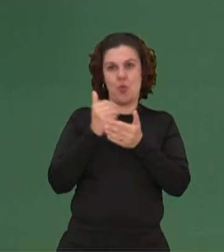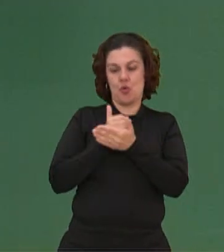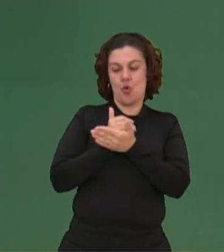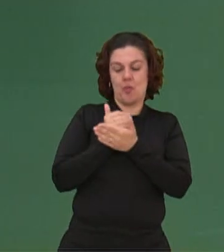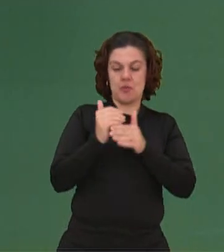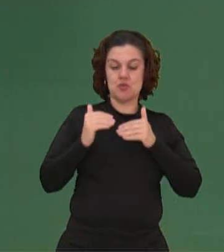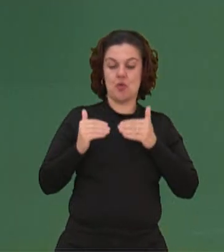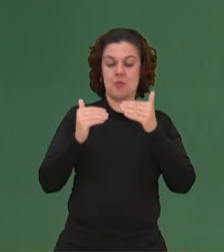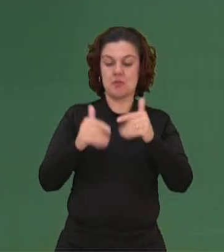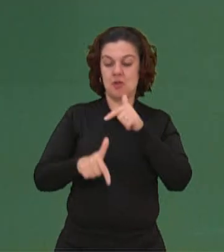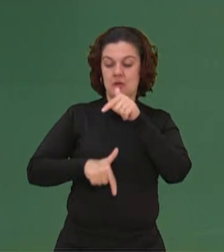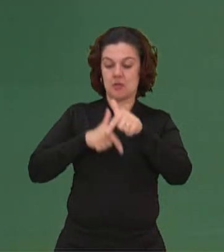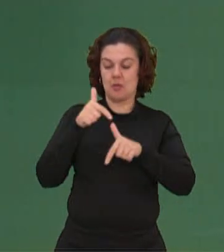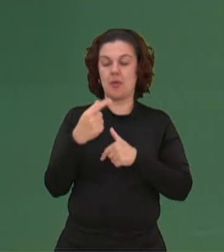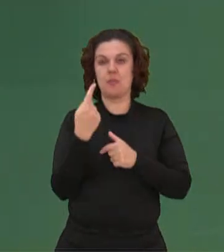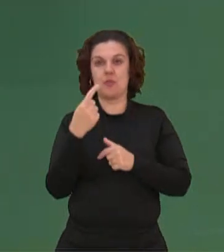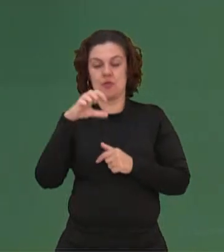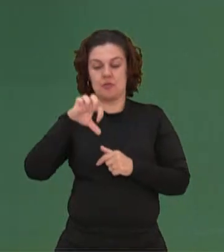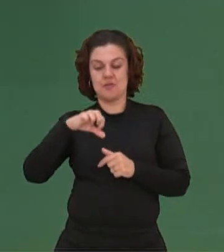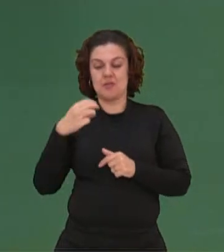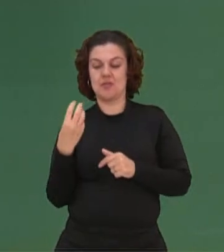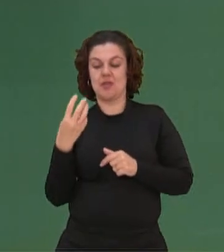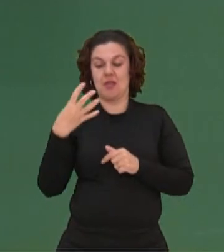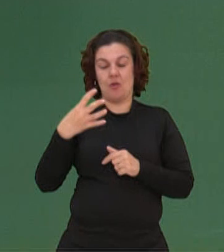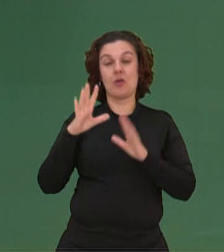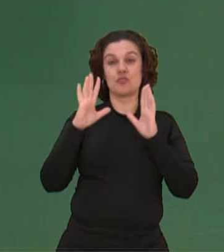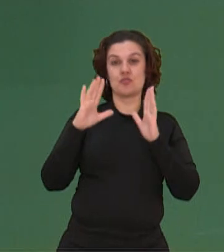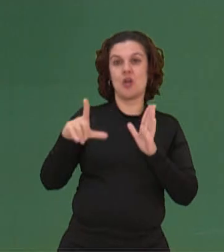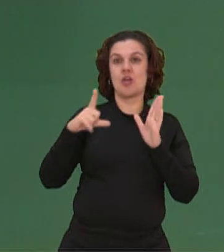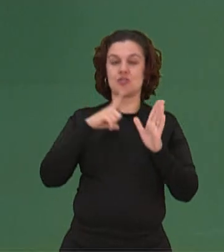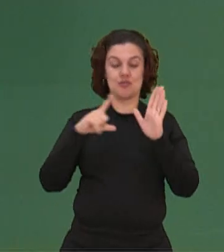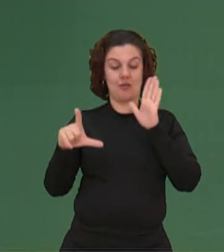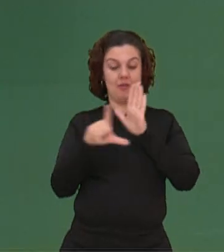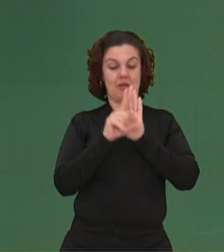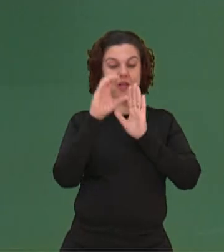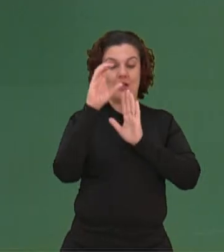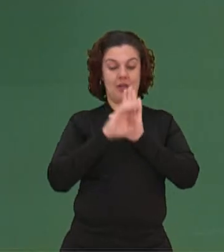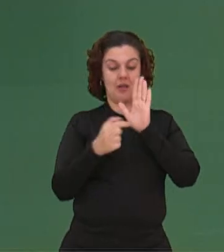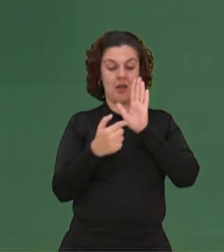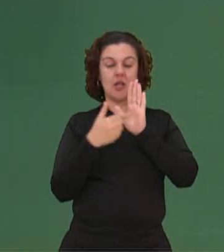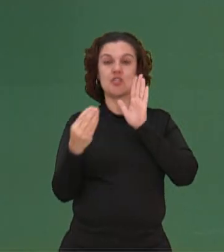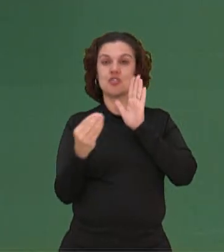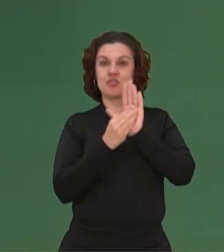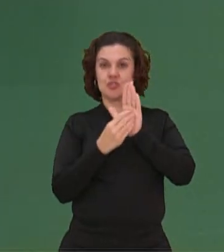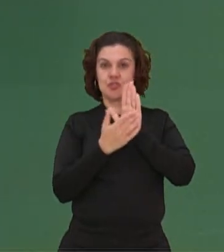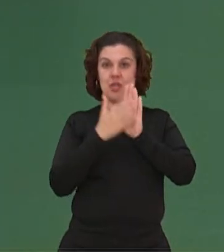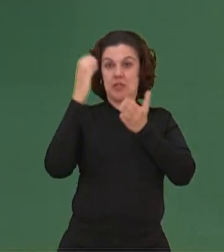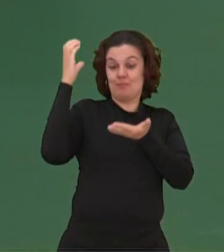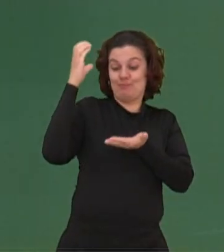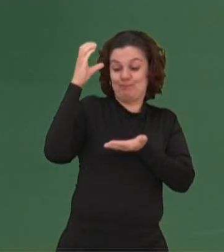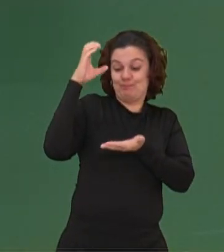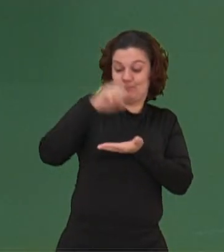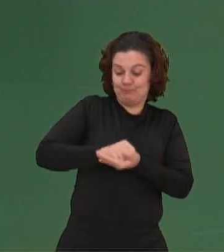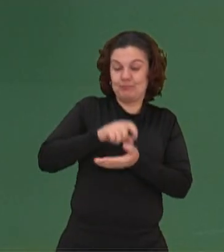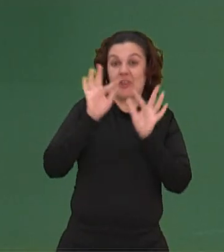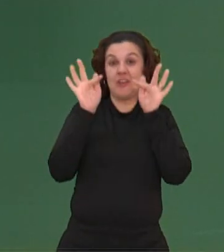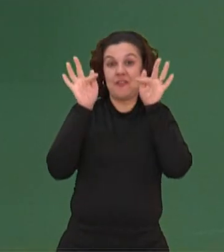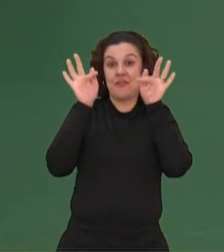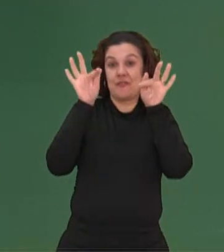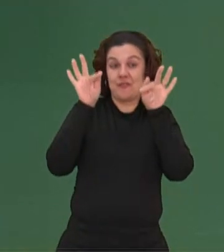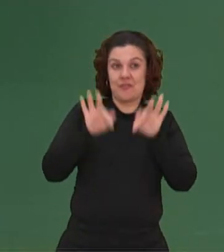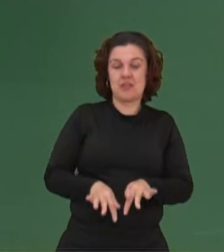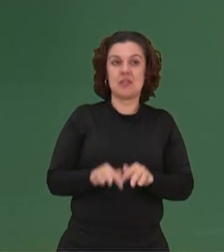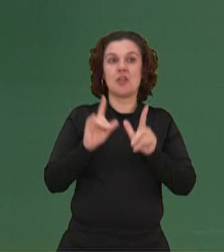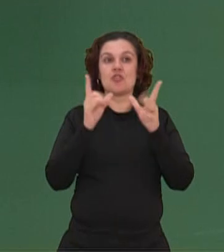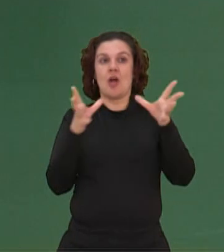em 1934 com a Constituição, já estavam presentes. Mas agora elas foram confirmadas e ainda elas